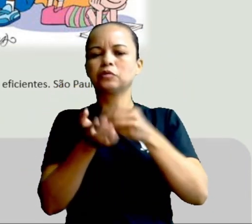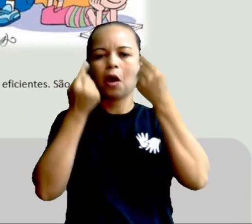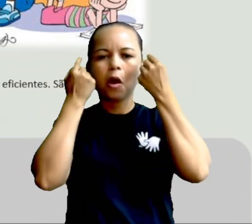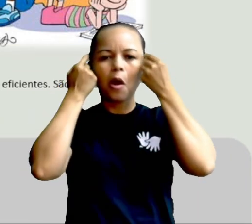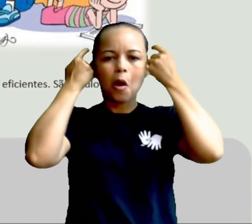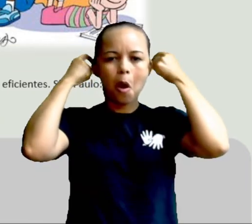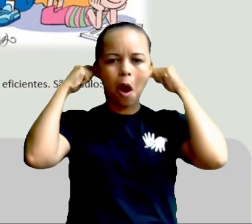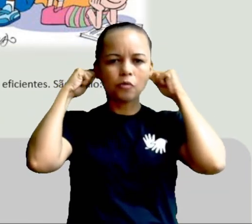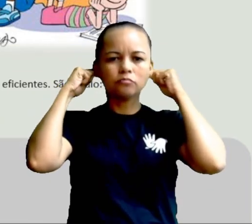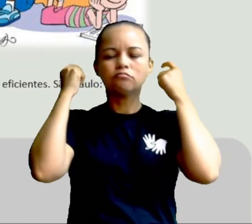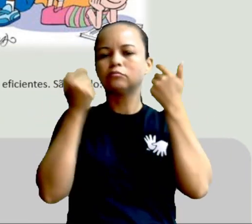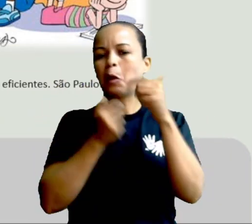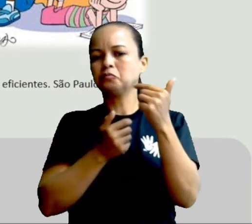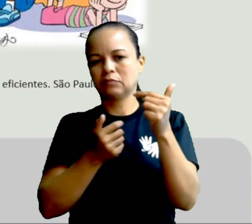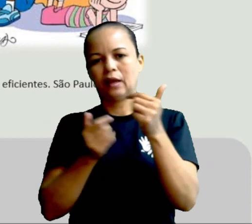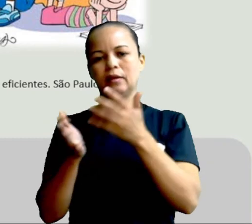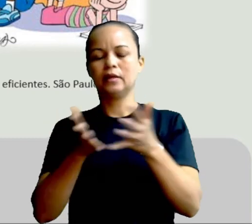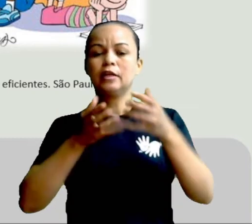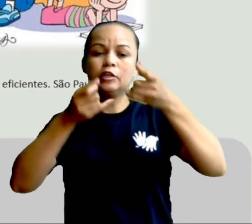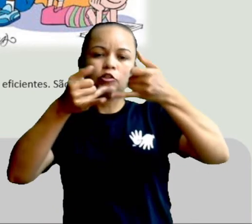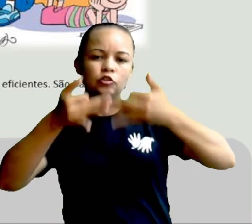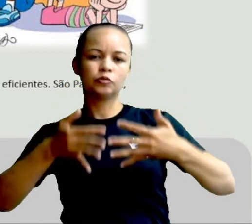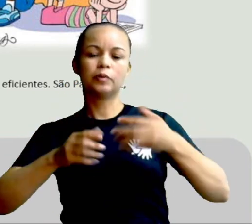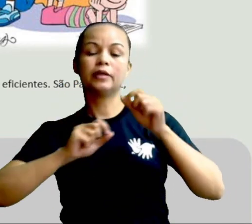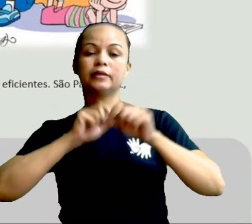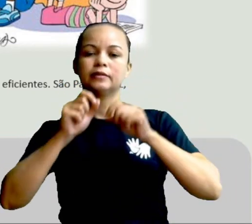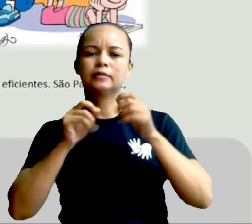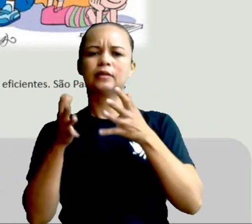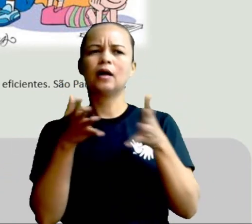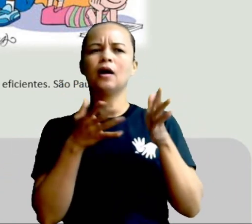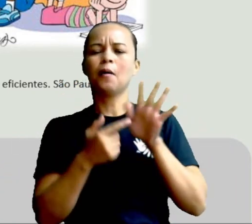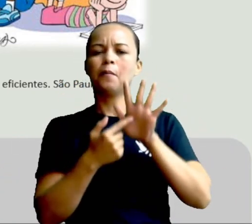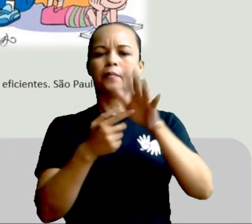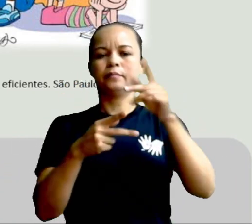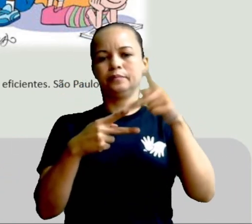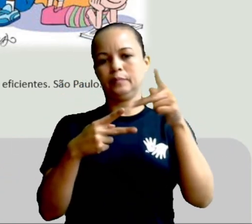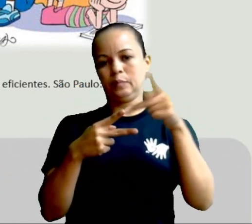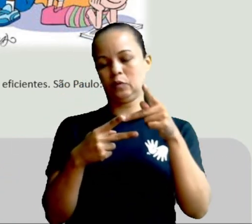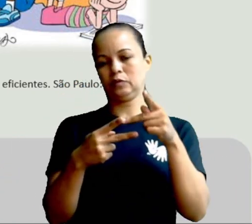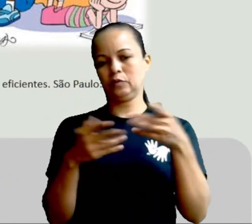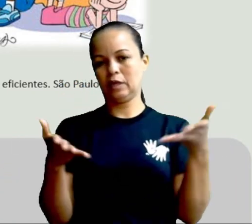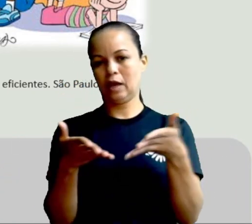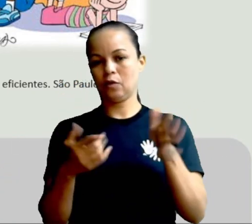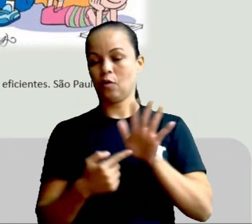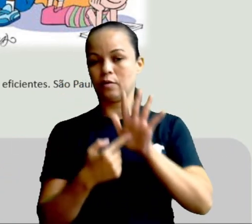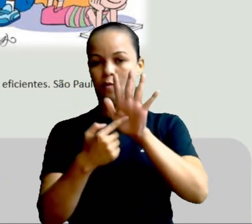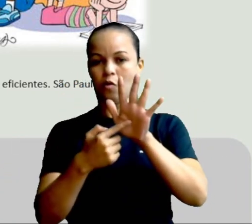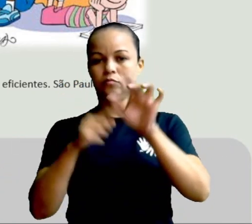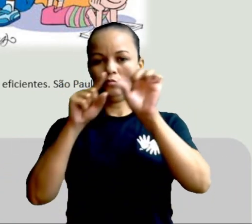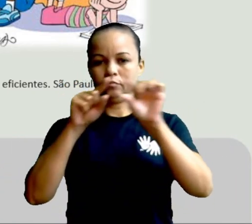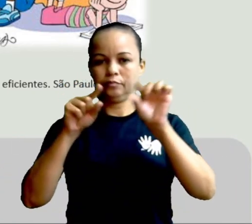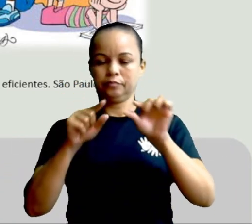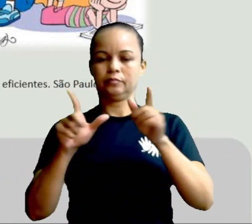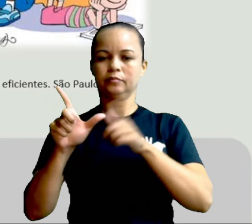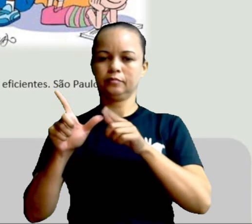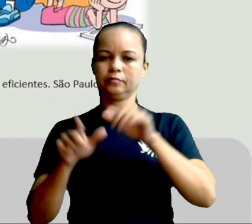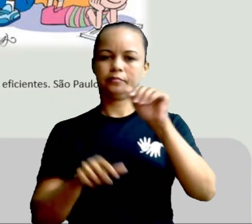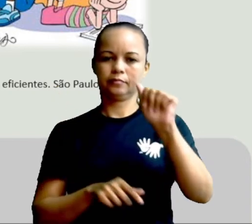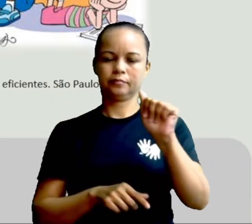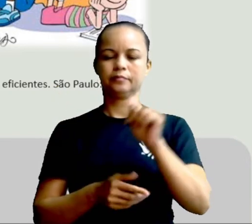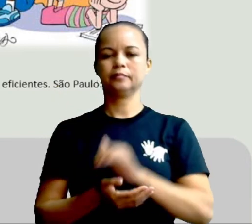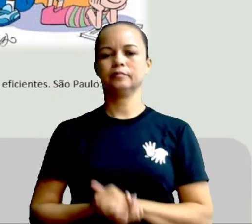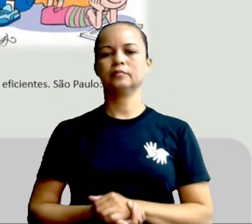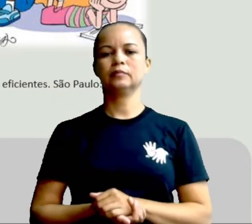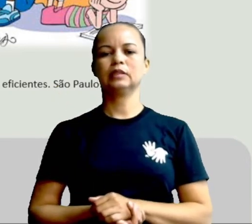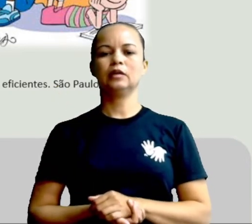né? Que o óculos aí, no caso, não tem aro. Explique o sentido expresso pelas preposições agora destacadas na letrinha